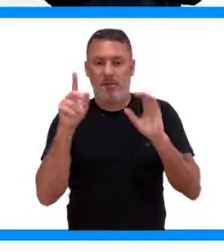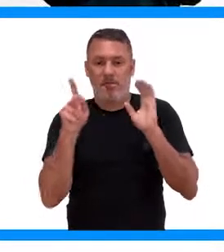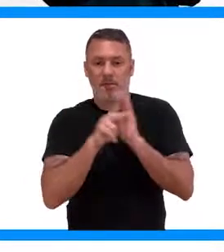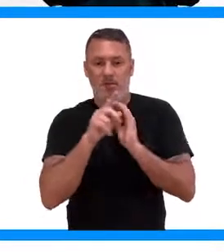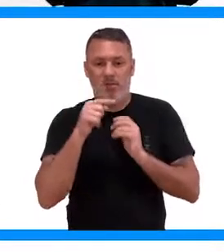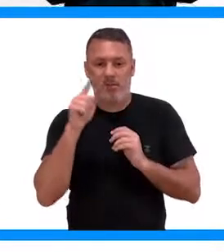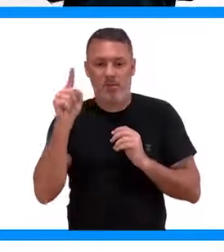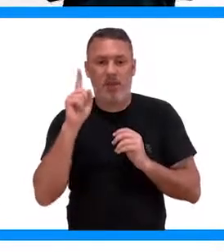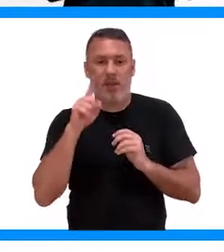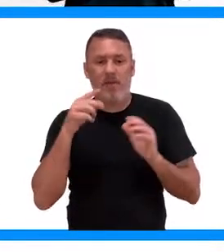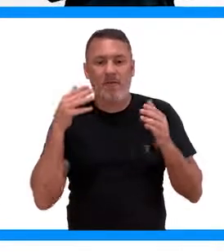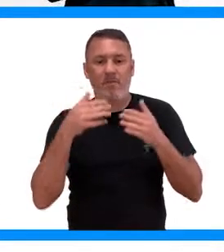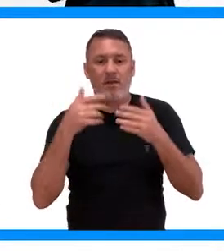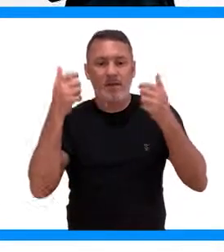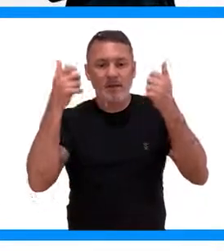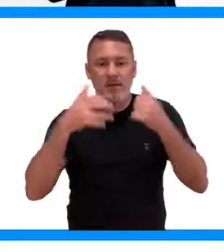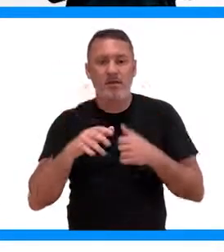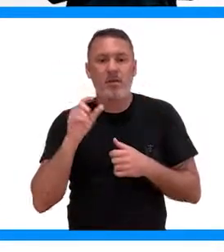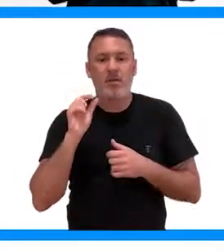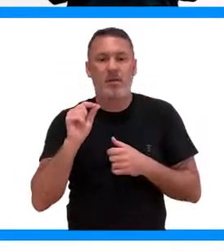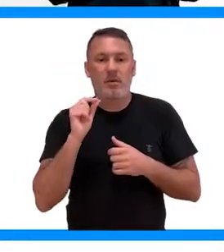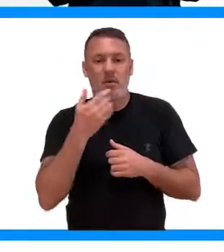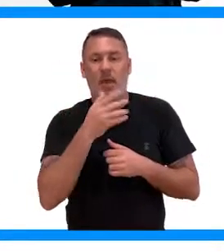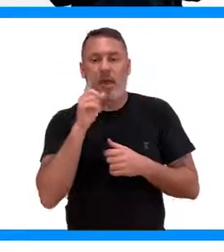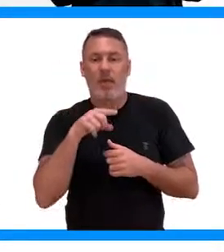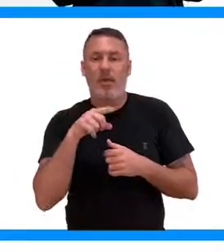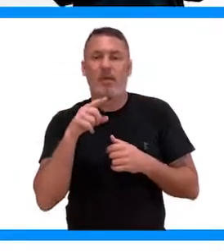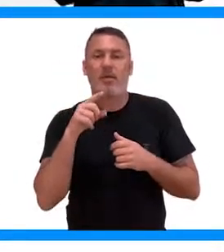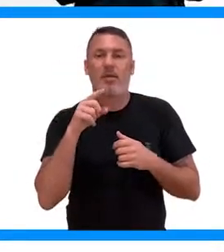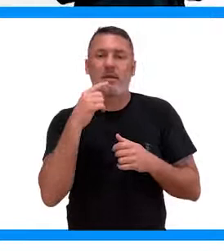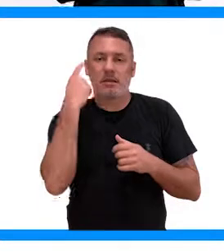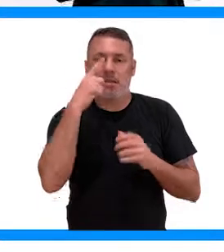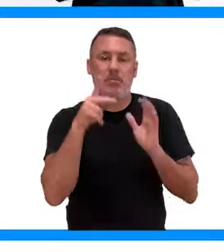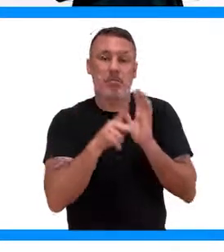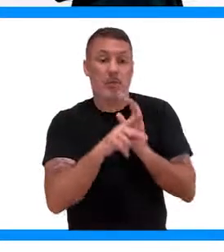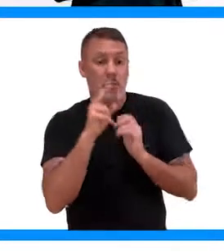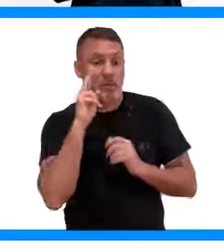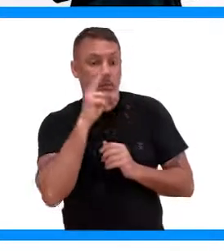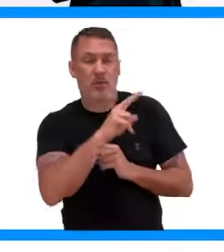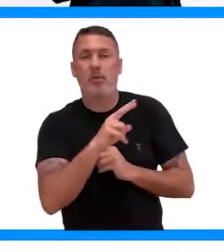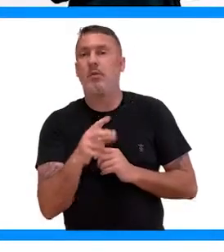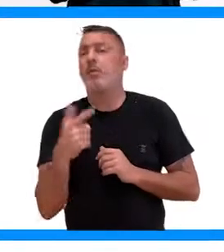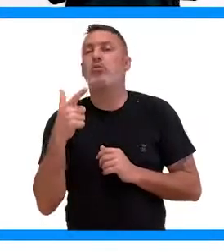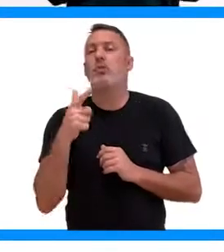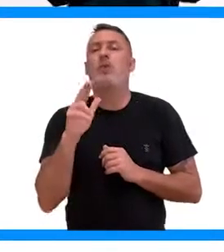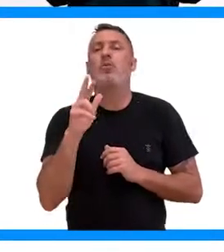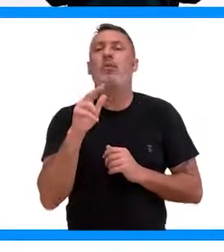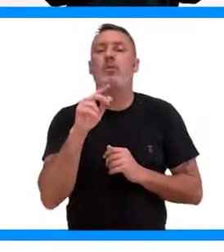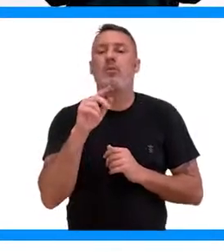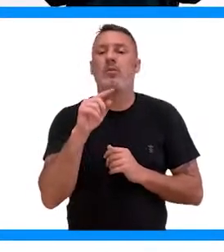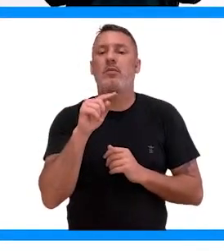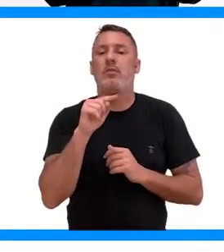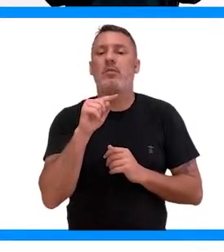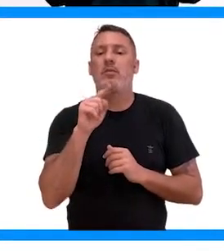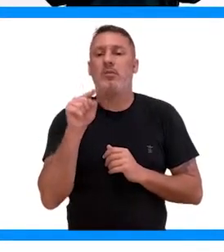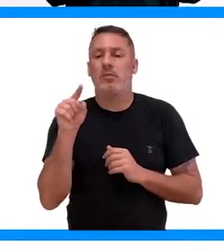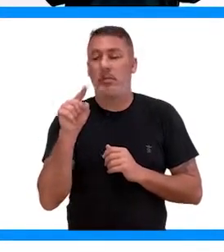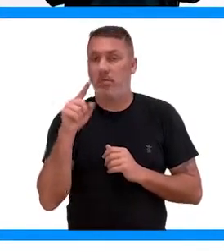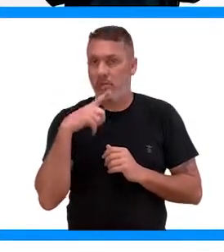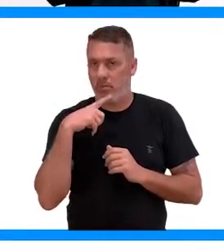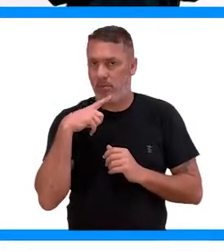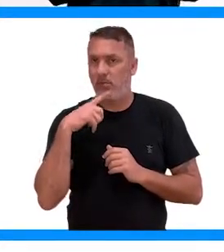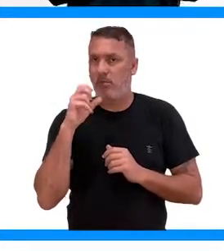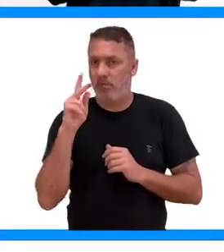chama tilde. E esclarecendo para vocês, uma observação. Não existe o tio no espanhol. O